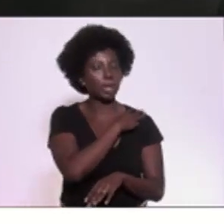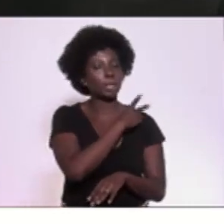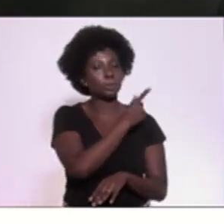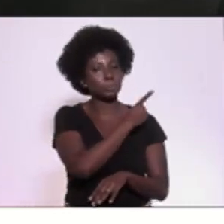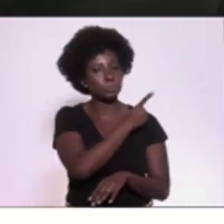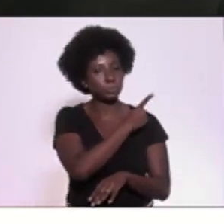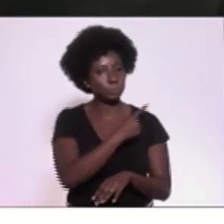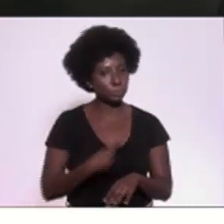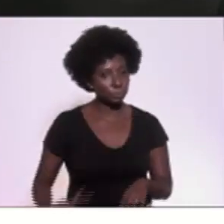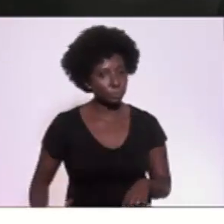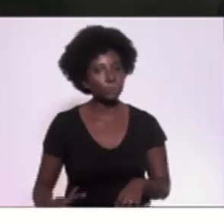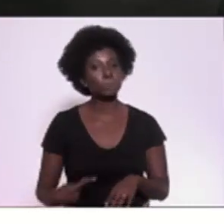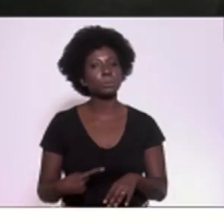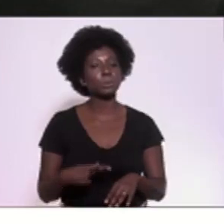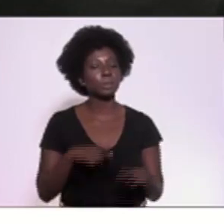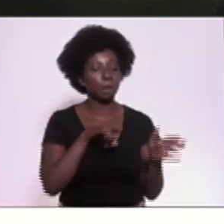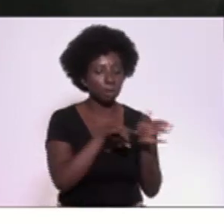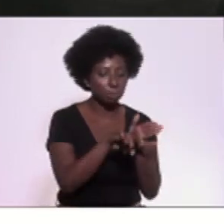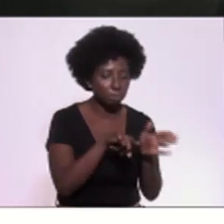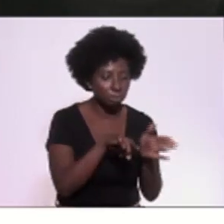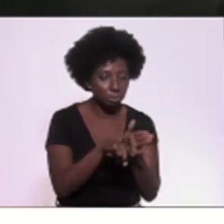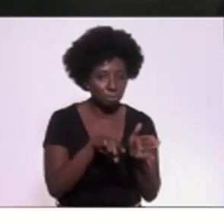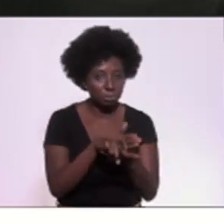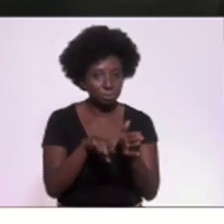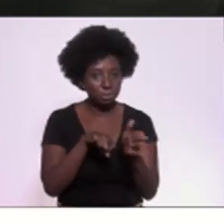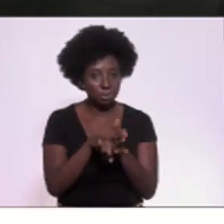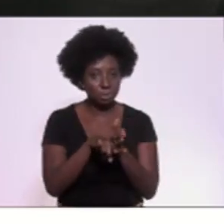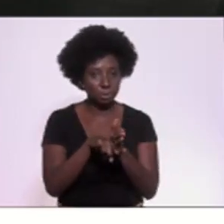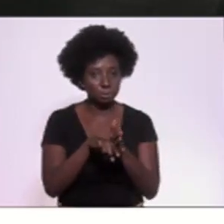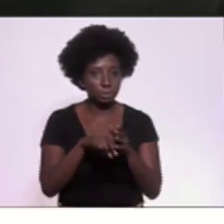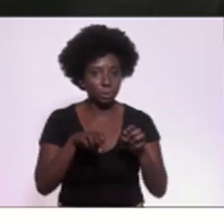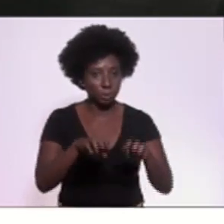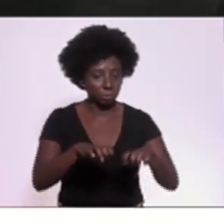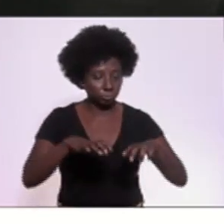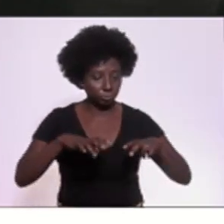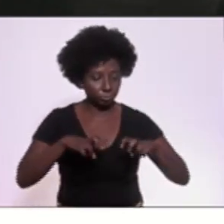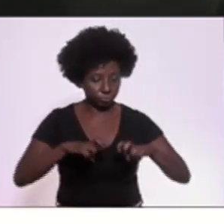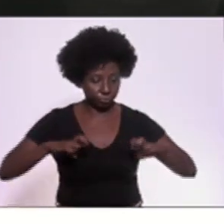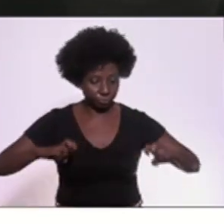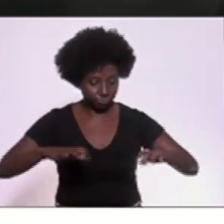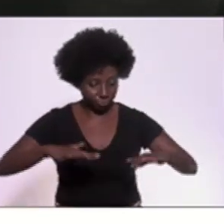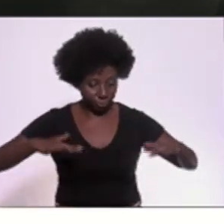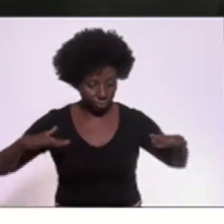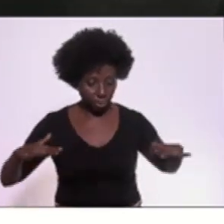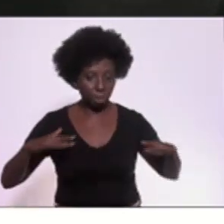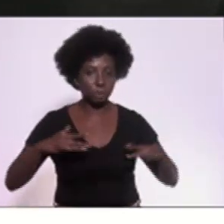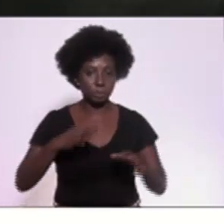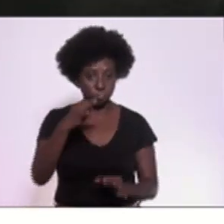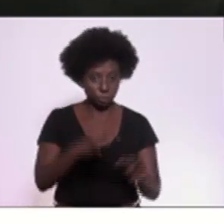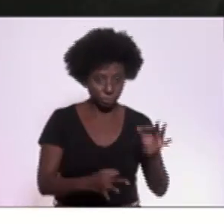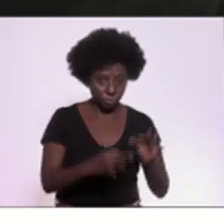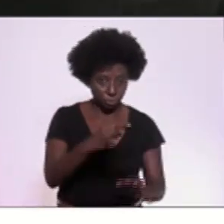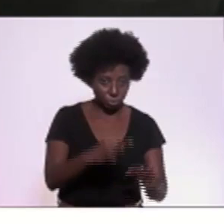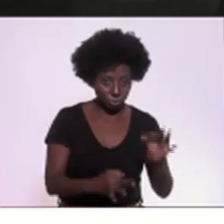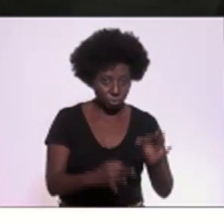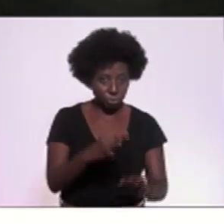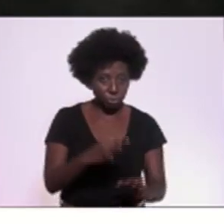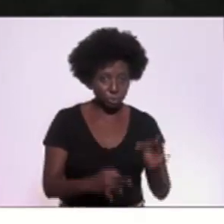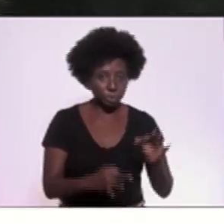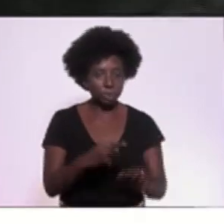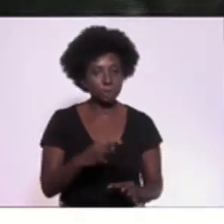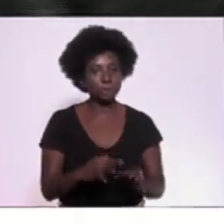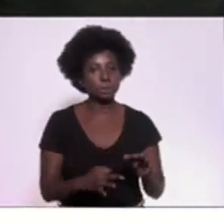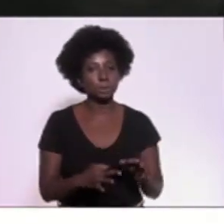análise do Tribunal de Justiça. O autor terá meu apoio quando